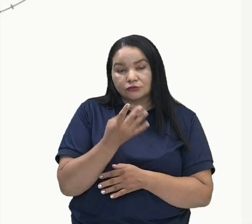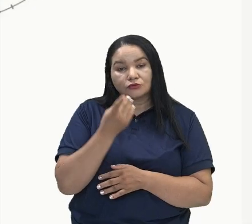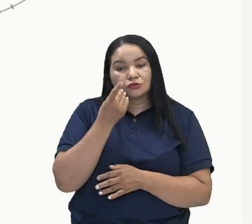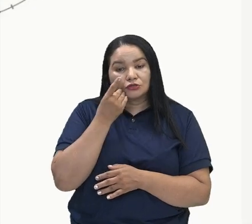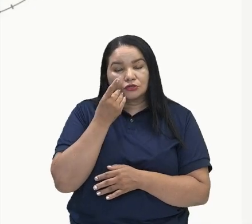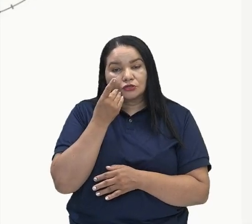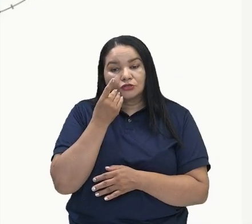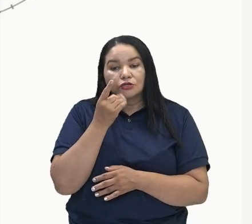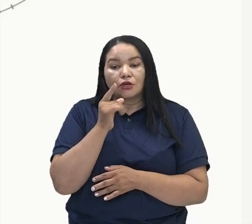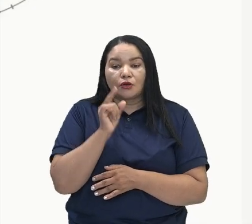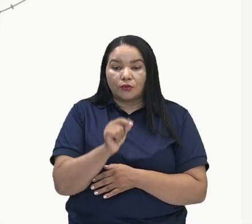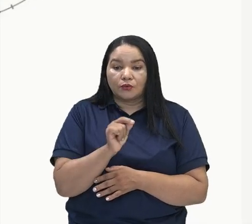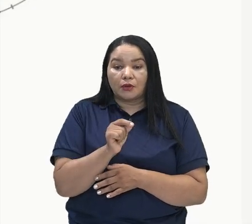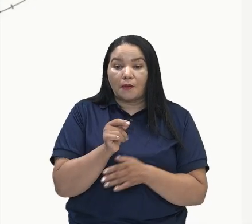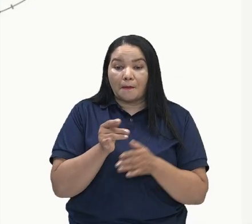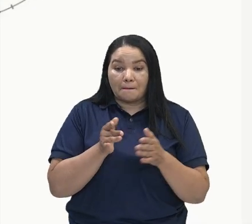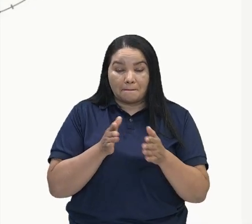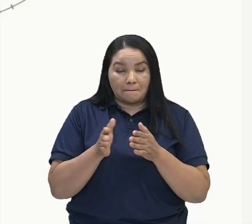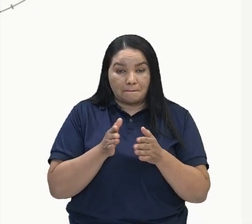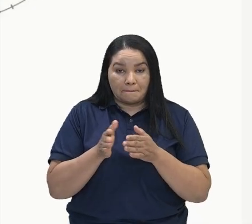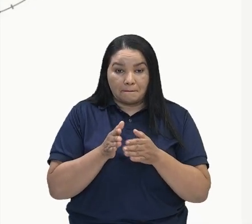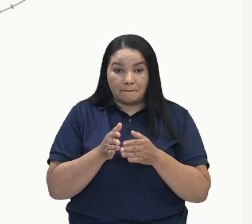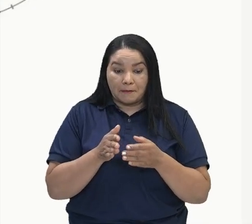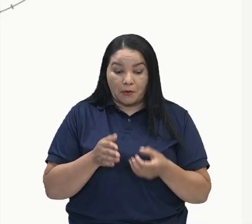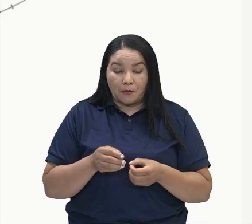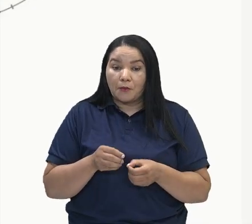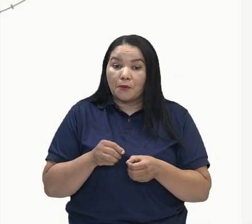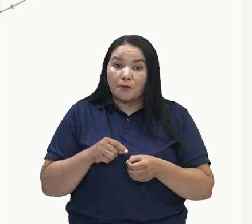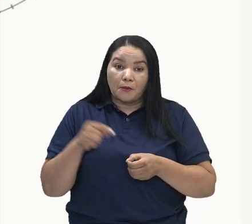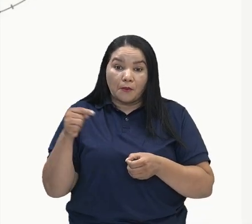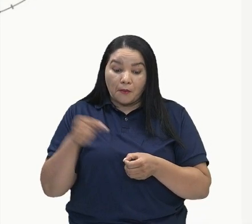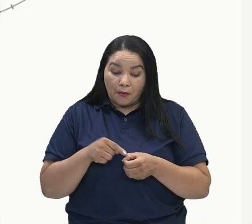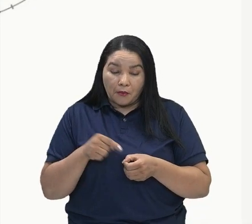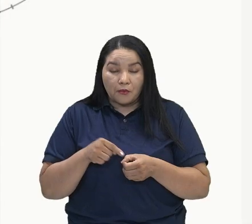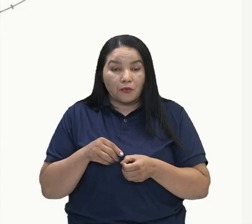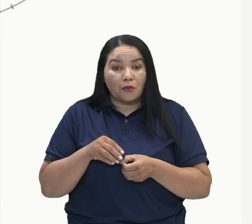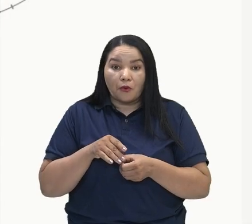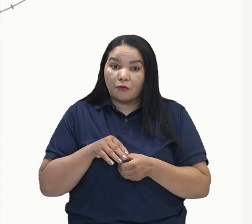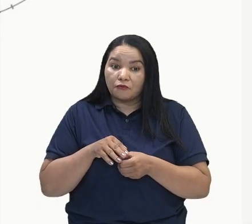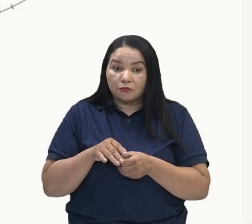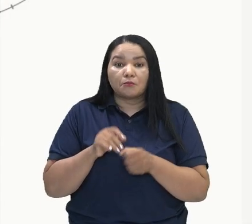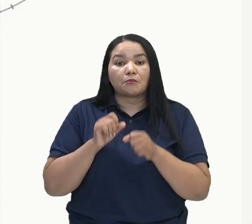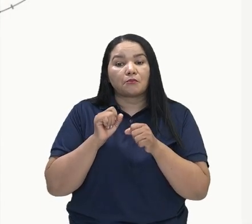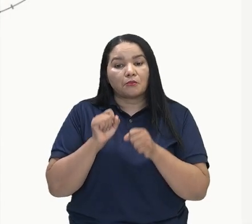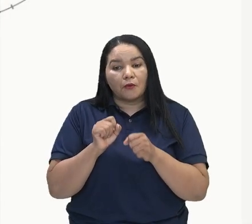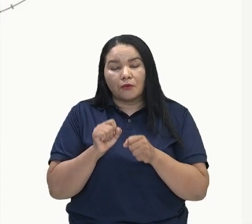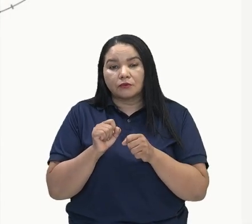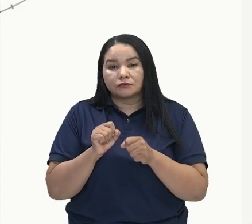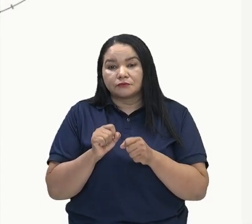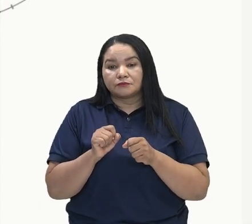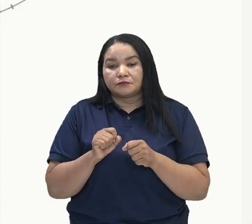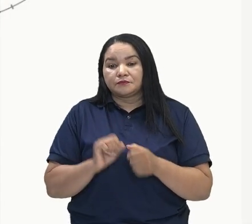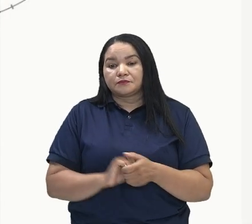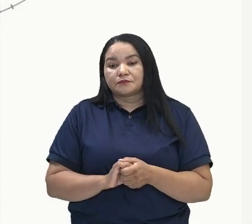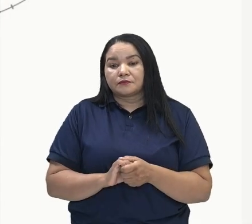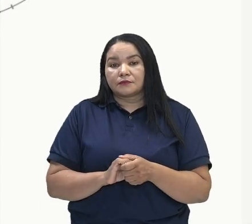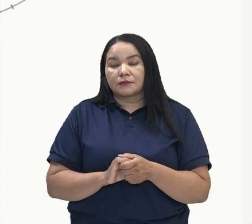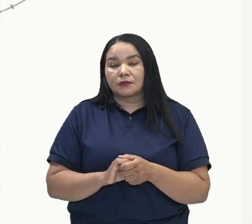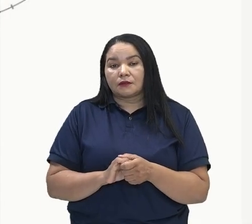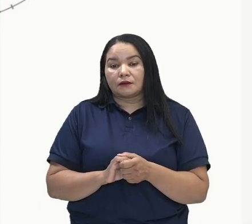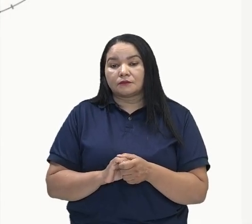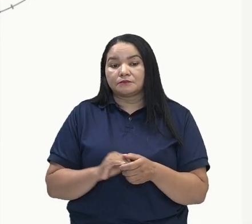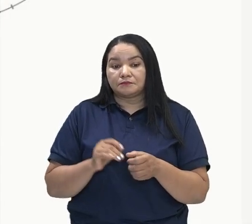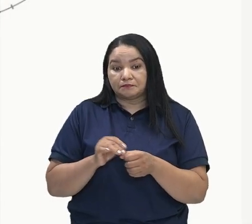período, então, da ovulação, né? O período em que o óvulo, né, ou o ovócito vai ser